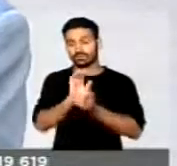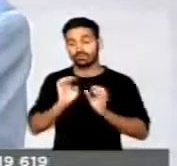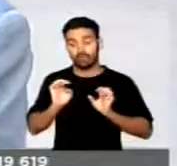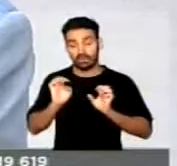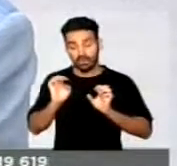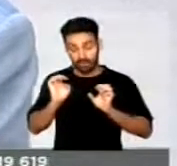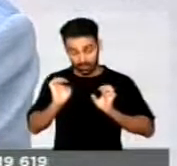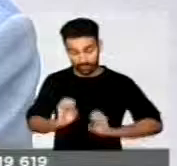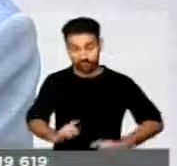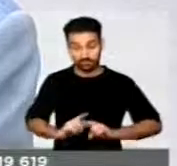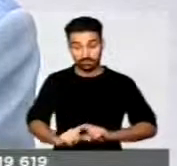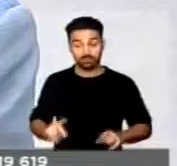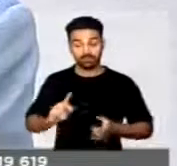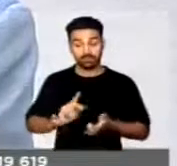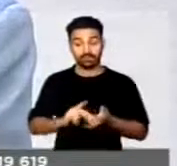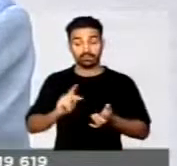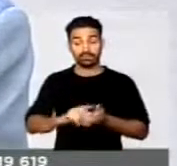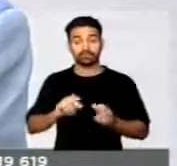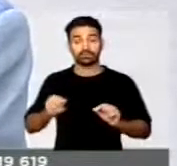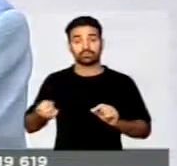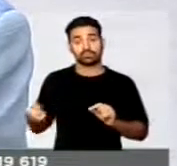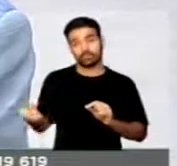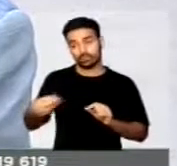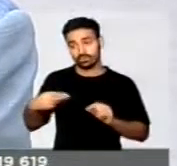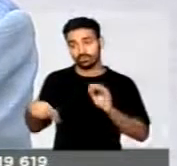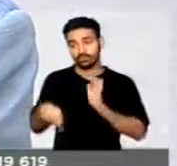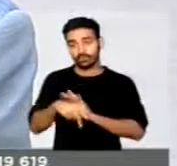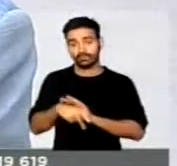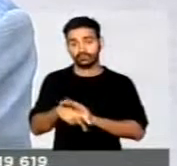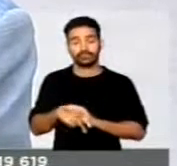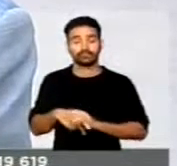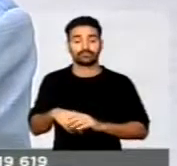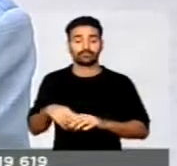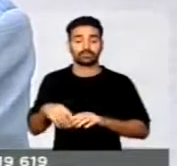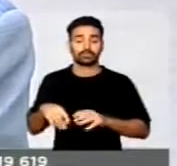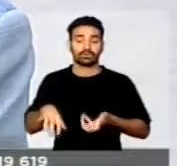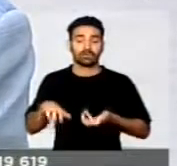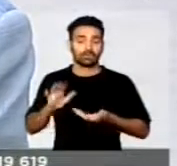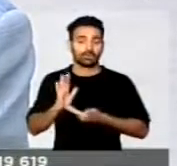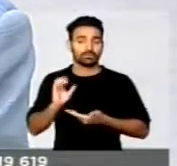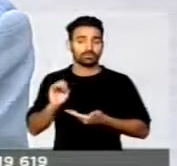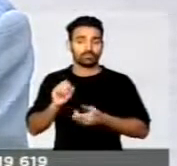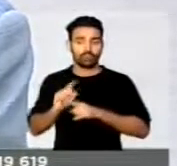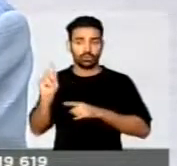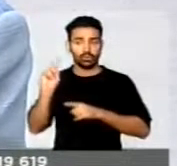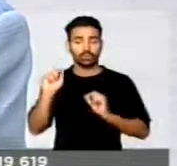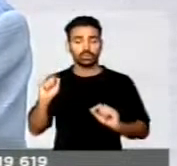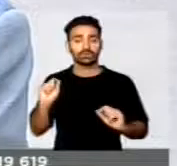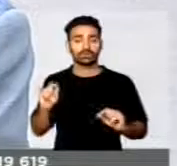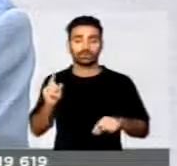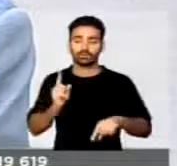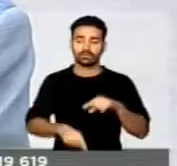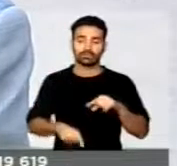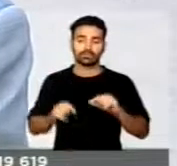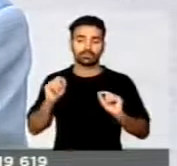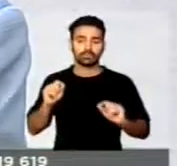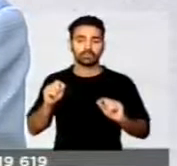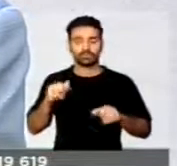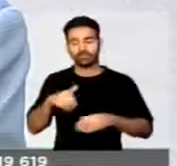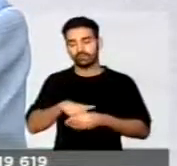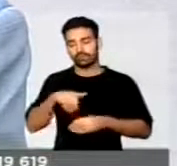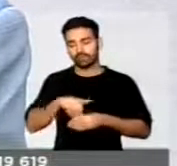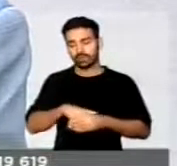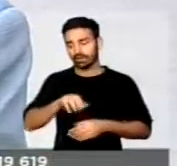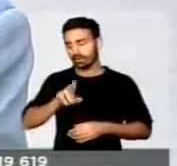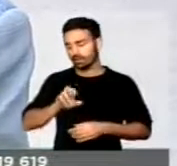verdade que extraímos dessa nova manobra do presidente da Câmara, afastado por unanimidade do STF, é de impedir a votação do relatório, a fim